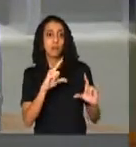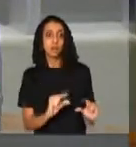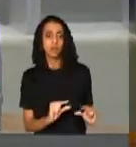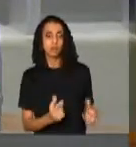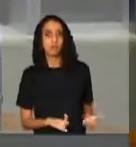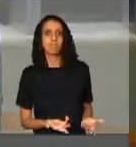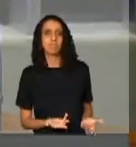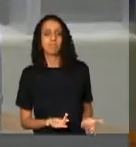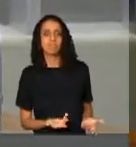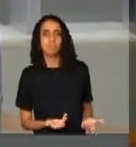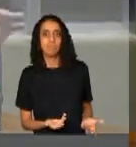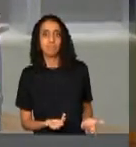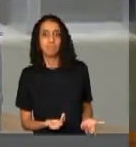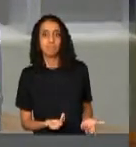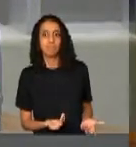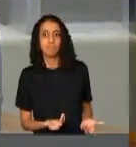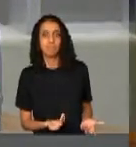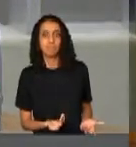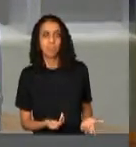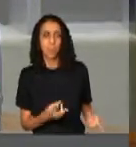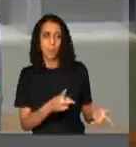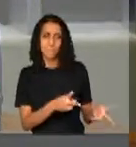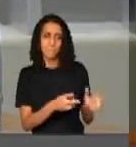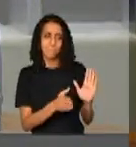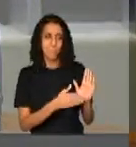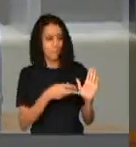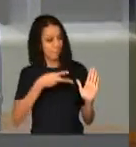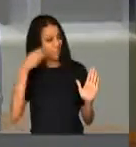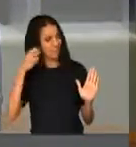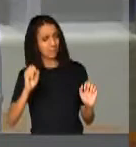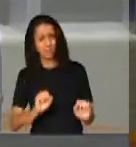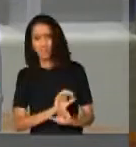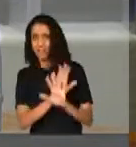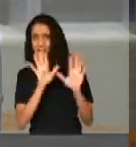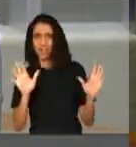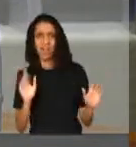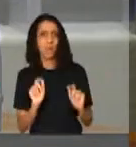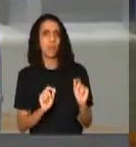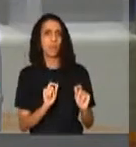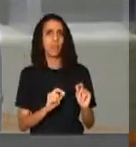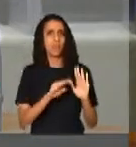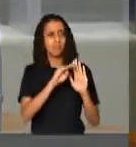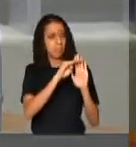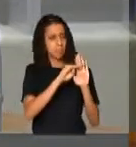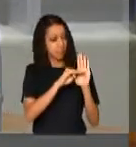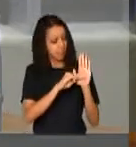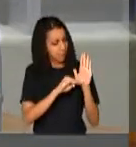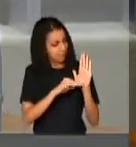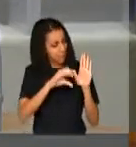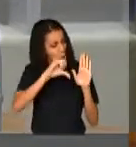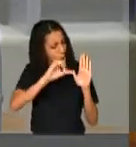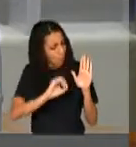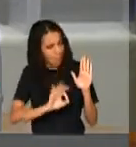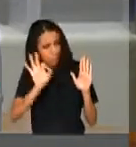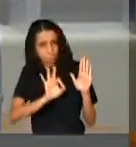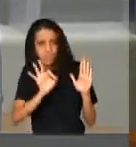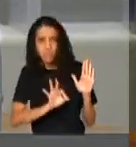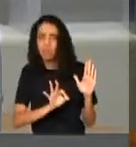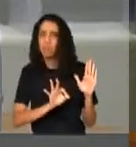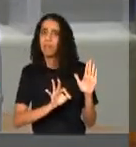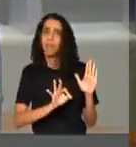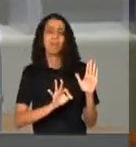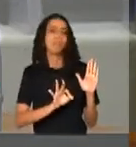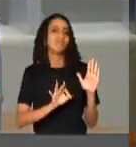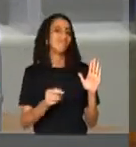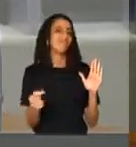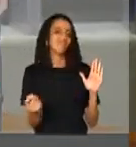Ou seja, de forma muito clara, 90% das medidas decorrentes da proposta do governo Bolsonaro